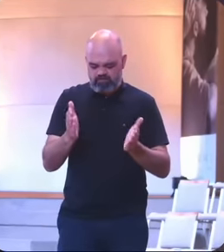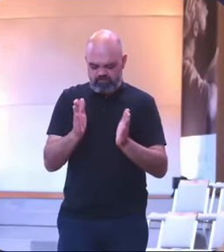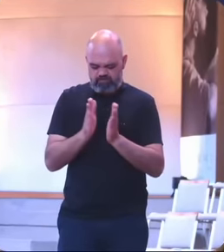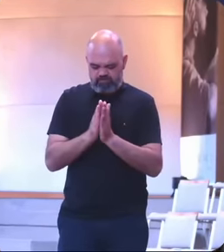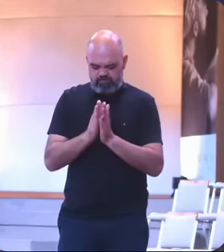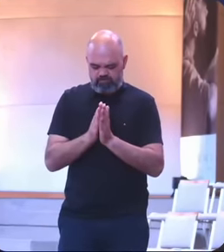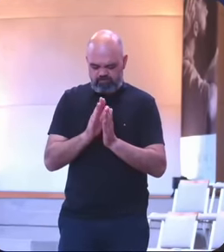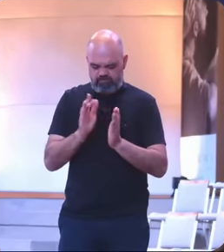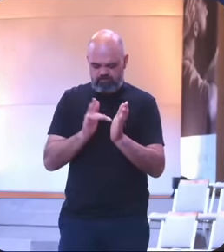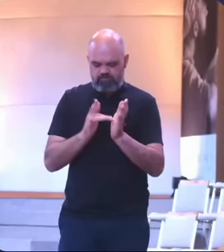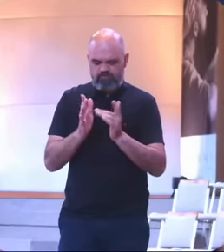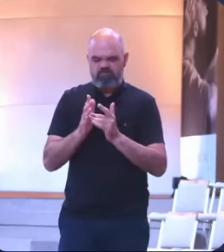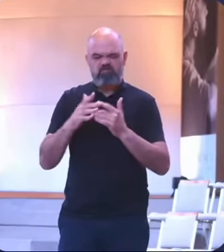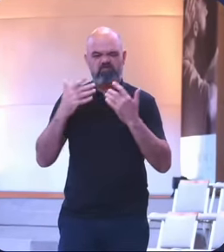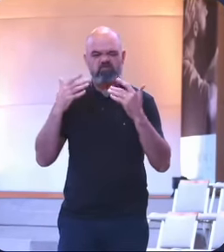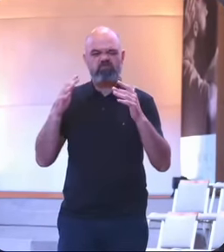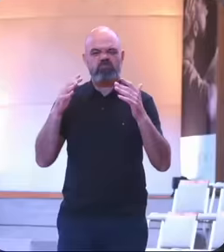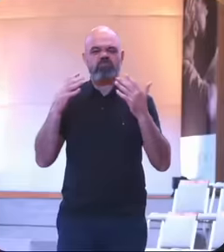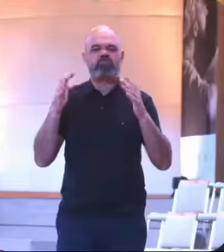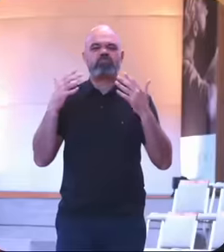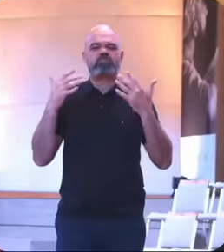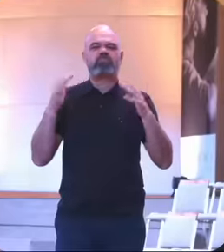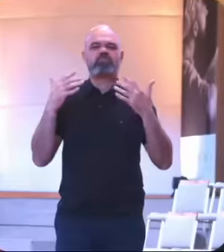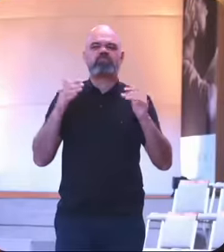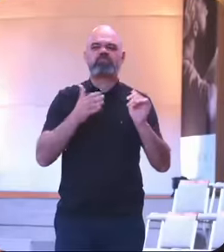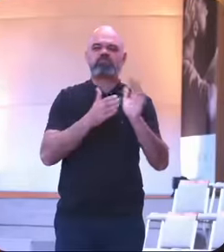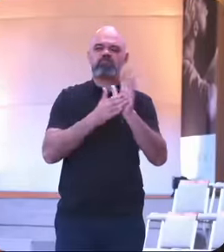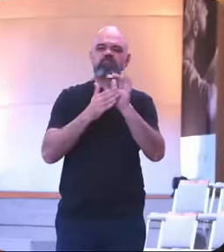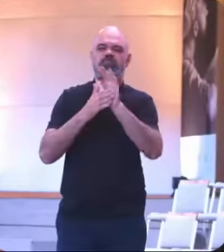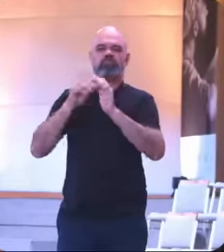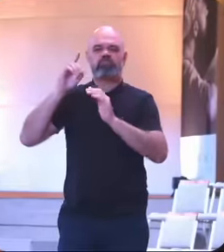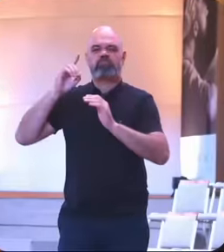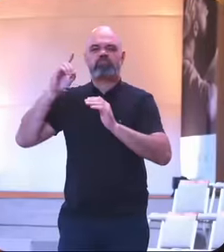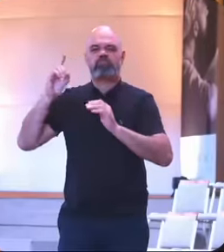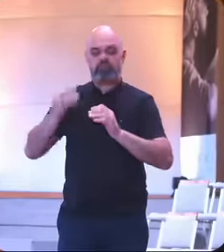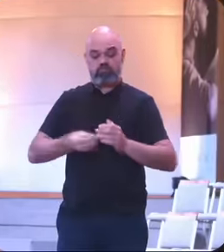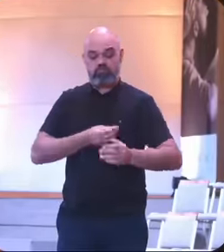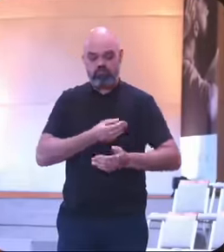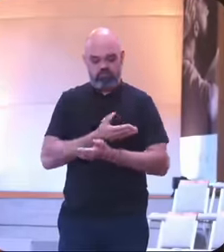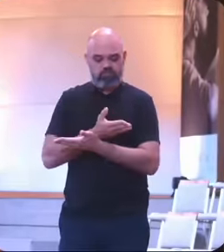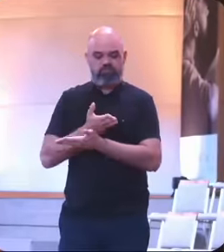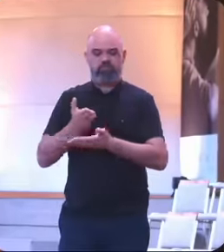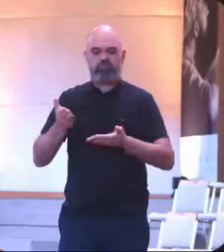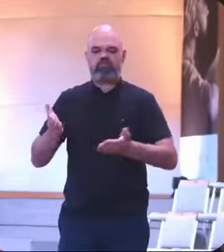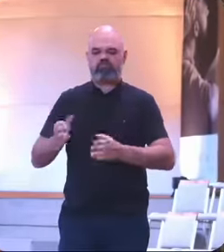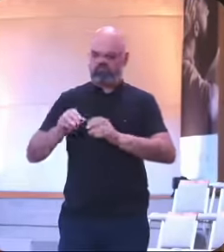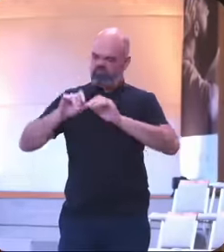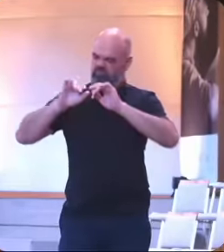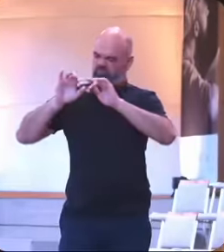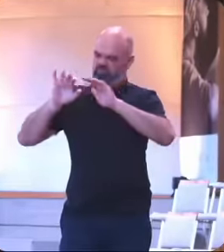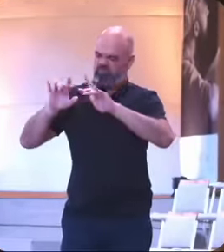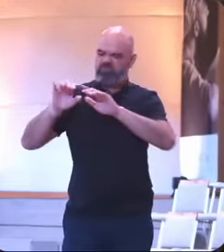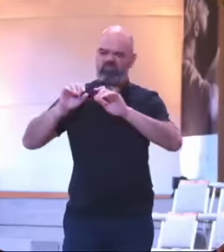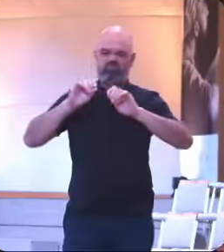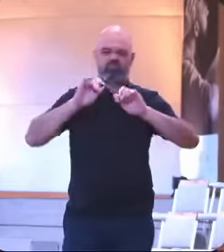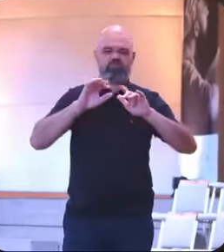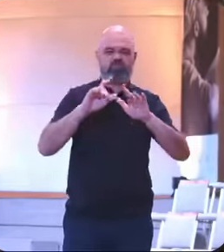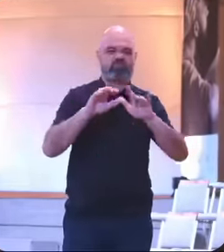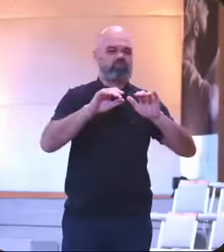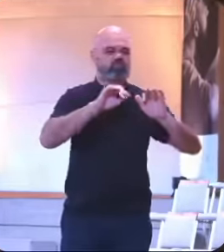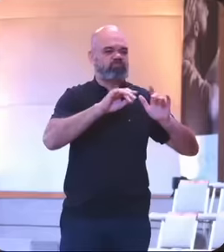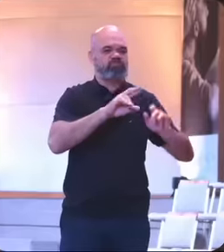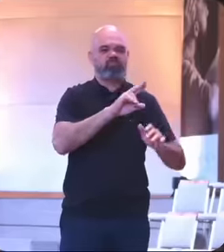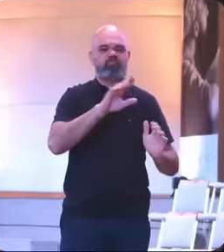uma salva de palmas, louvando a Deus pela vida dessas pessoas que estão aqui. Seja abençoado em nome de